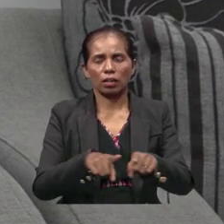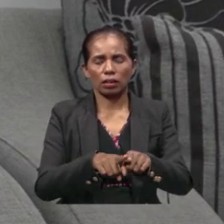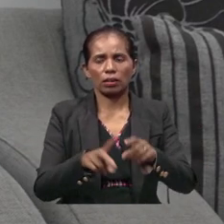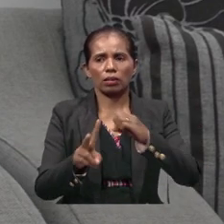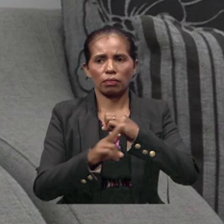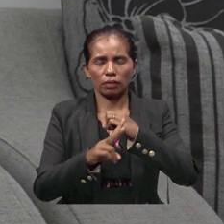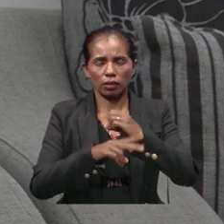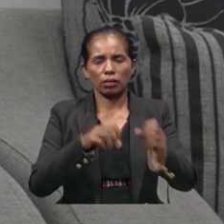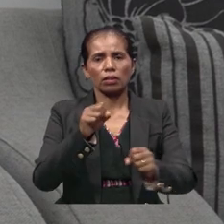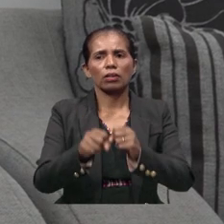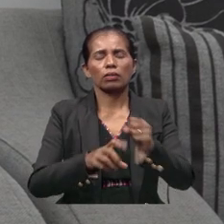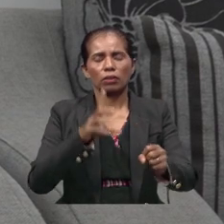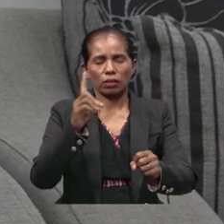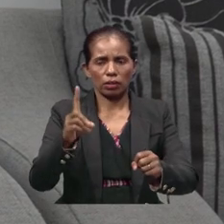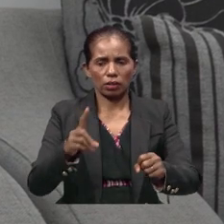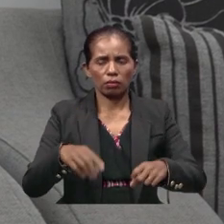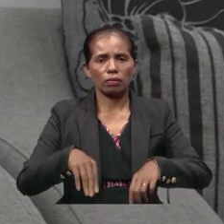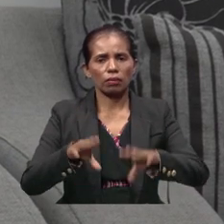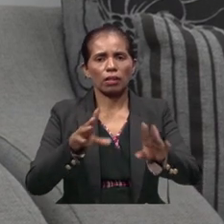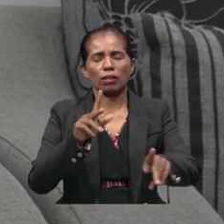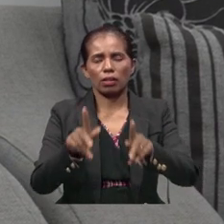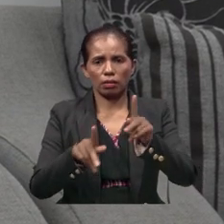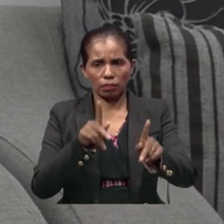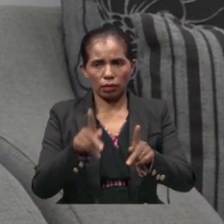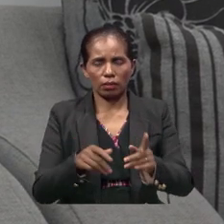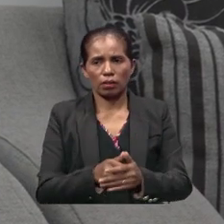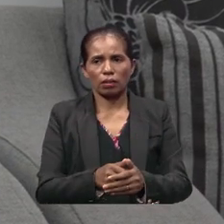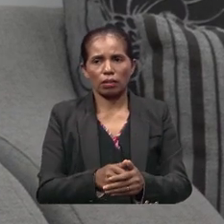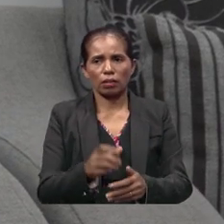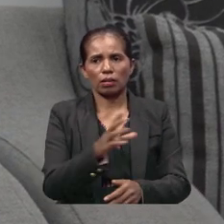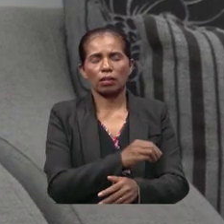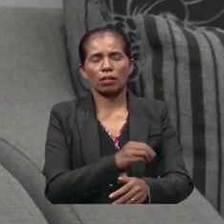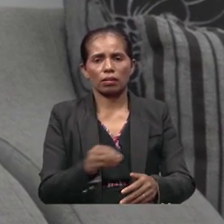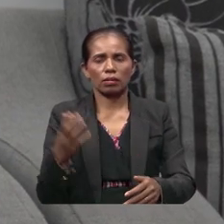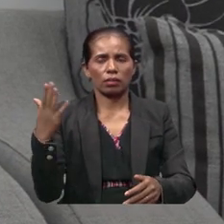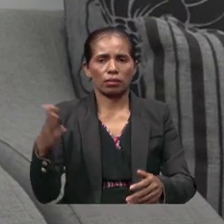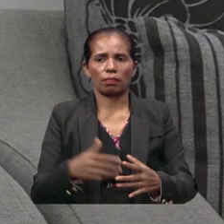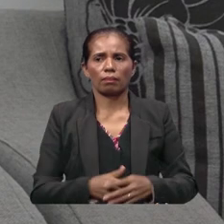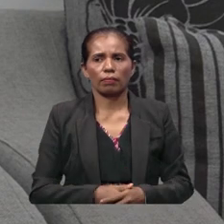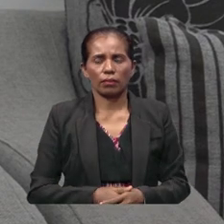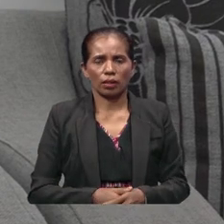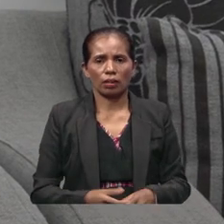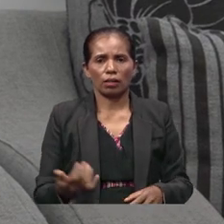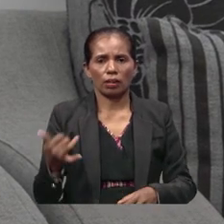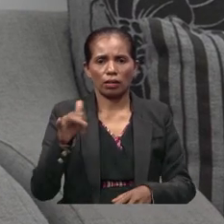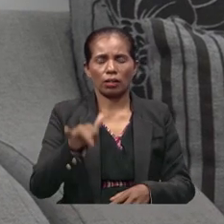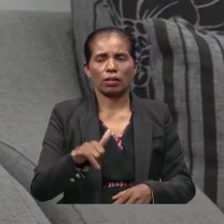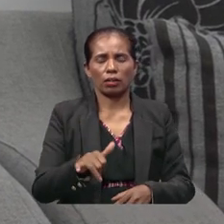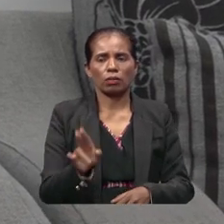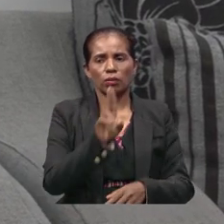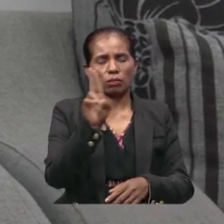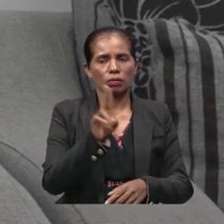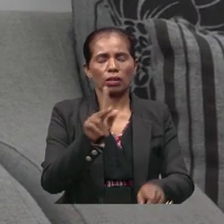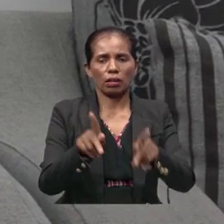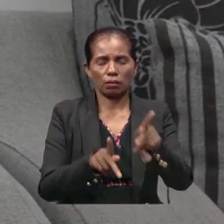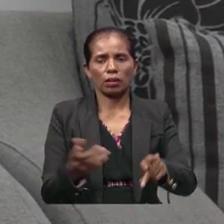de sociedade, bem explodindo bem a domina egoísmo ninian e se aproveita é mas